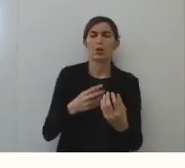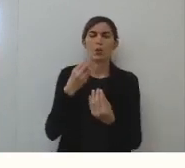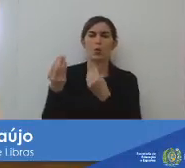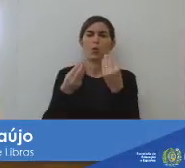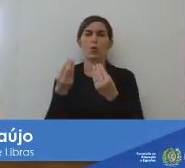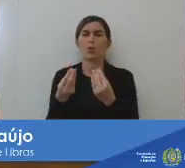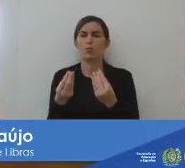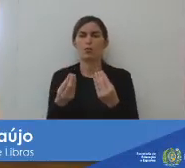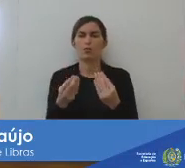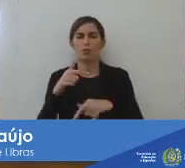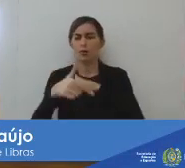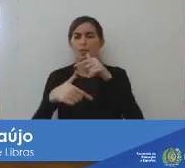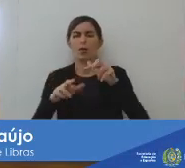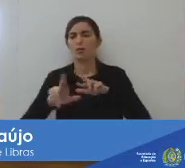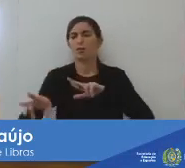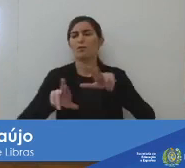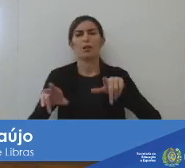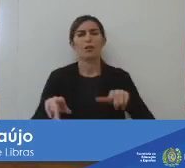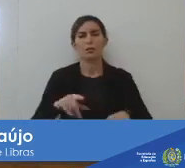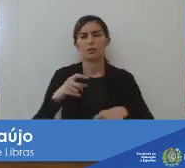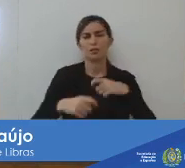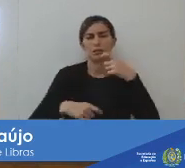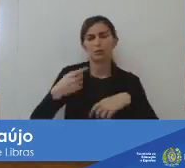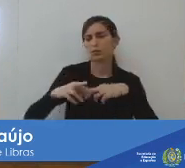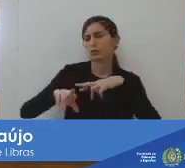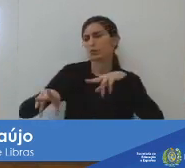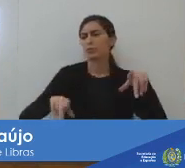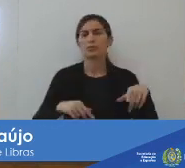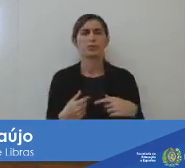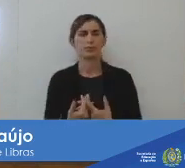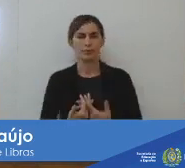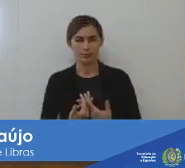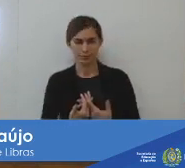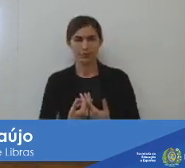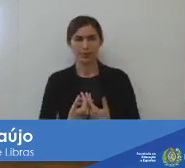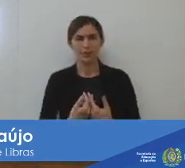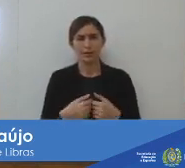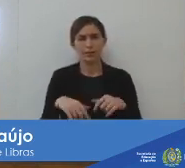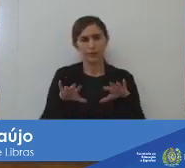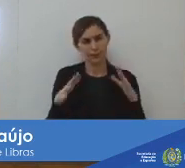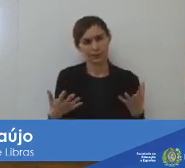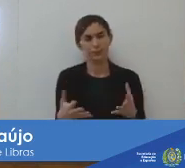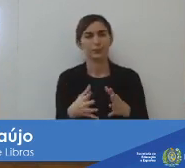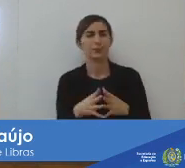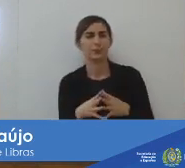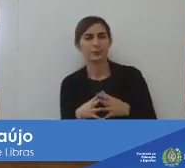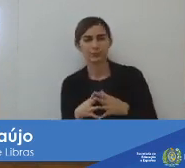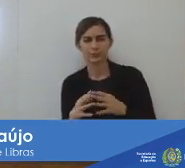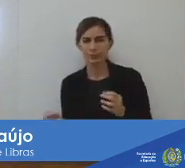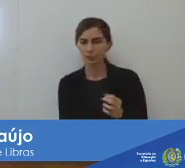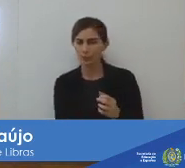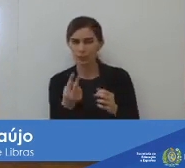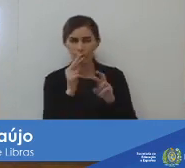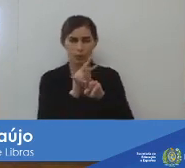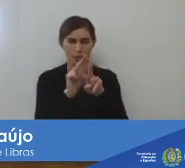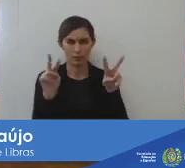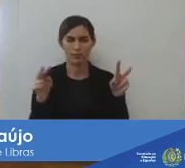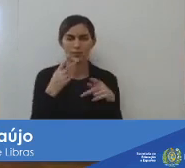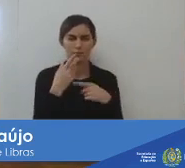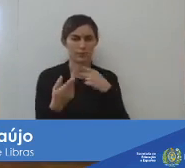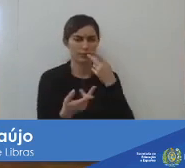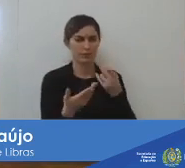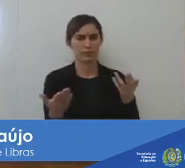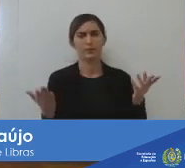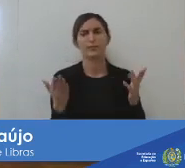diversidade sexual. Gente, vou passar para essa câmera de novo, eu posso? Porque é para olhar para vocês para falar sobre isso. É